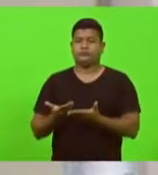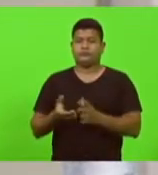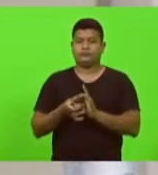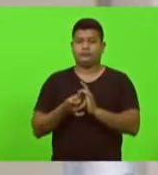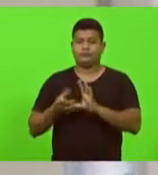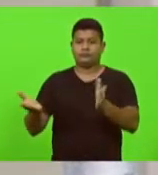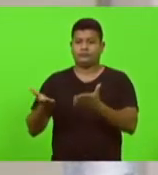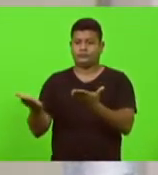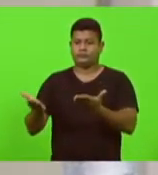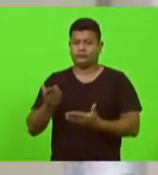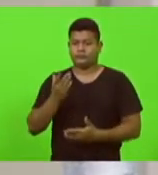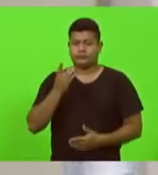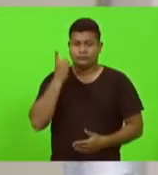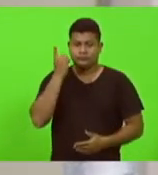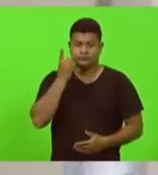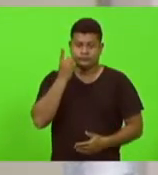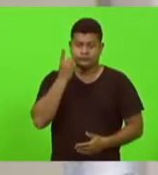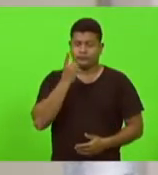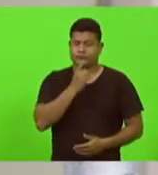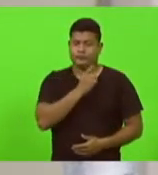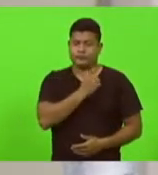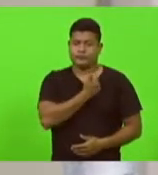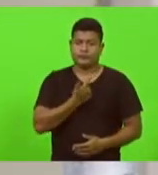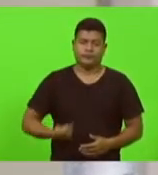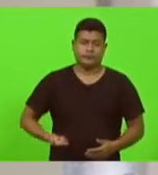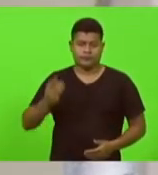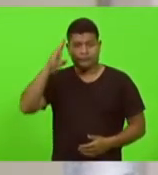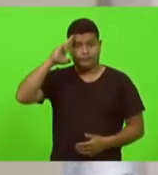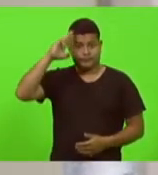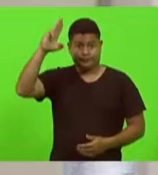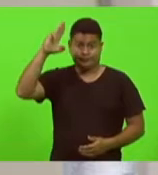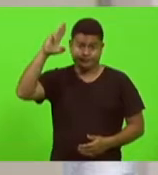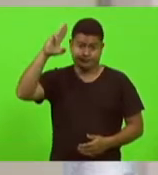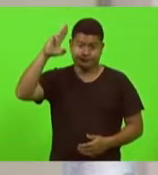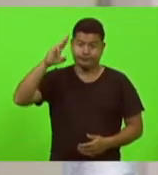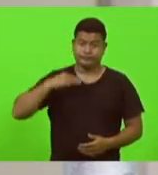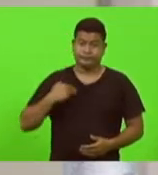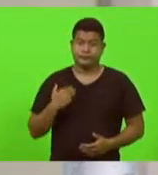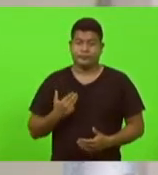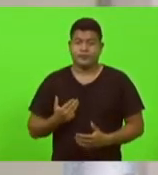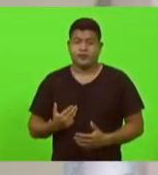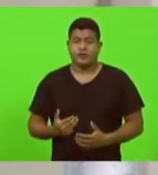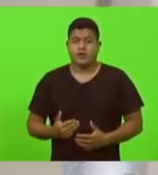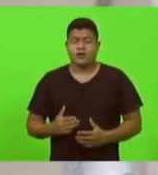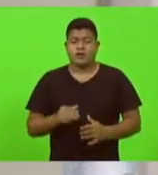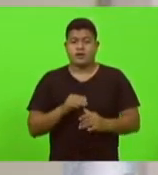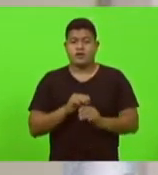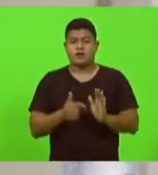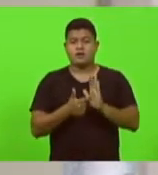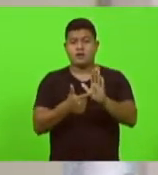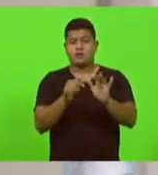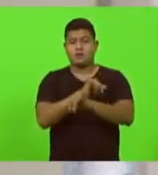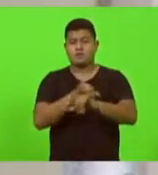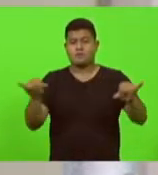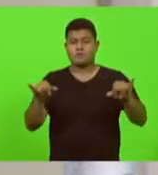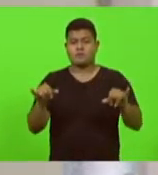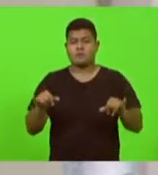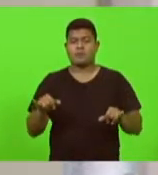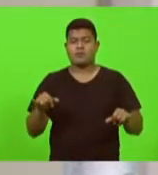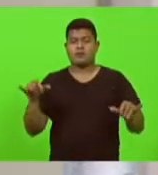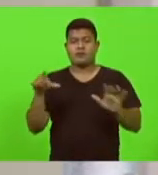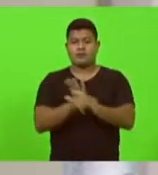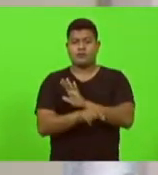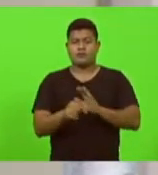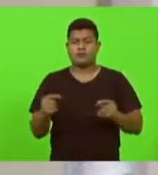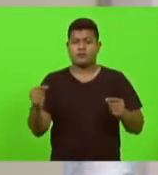excelentíssimo senhor governador do Estado, Carlos Moisés da Silva, para apresentar a mensagem anual prevista no inciso 10 do